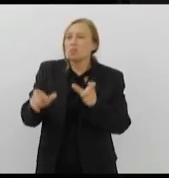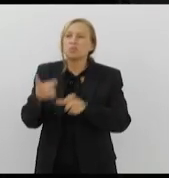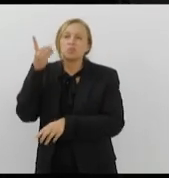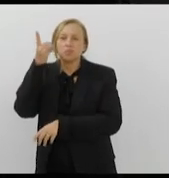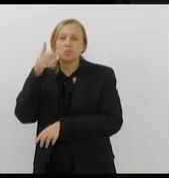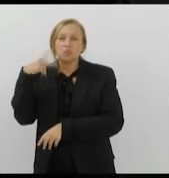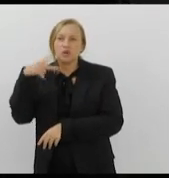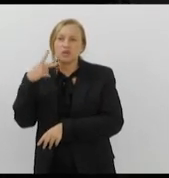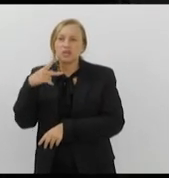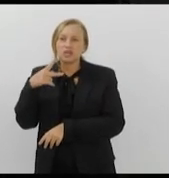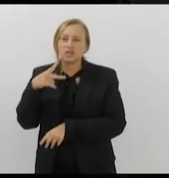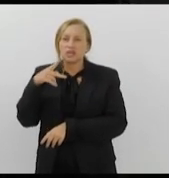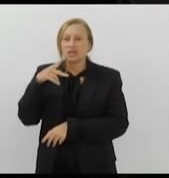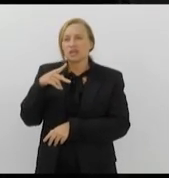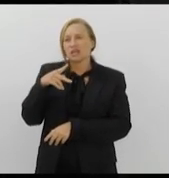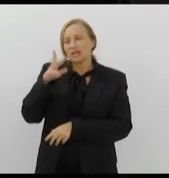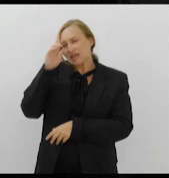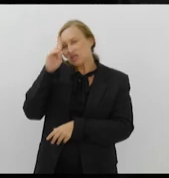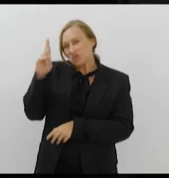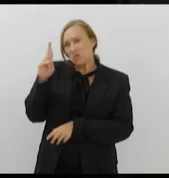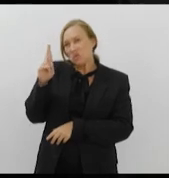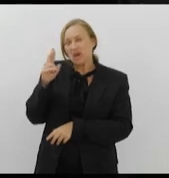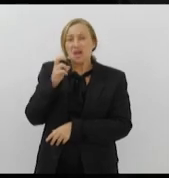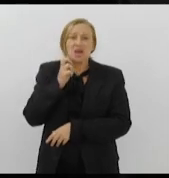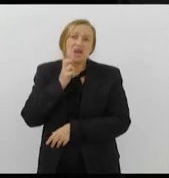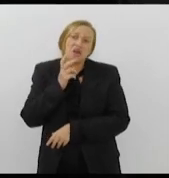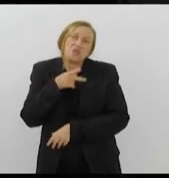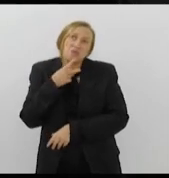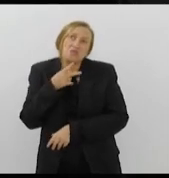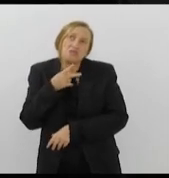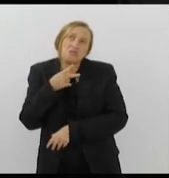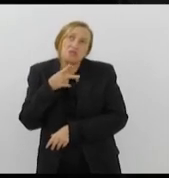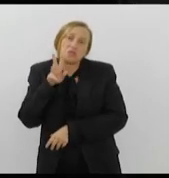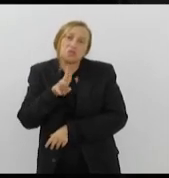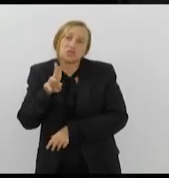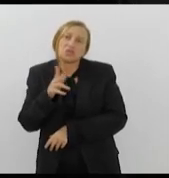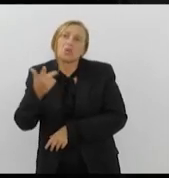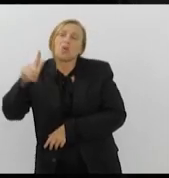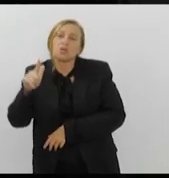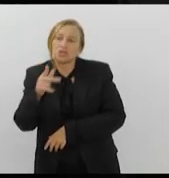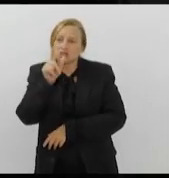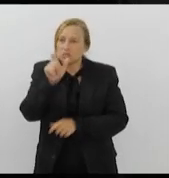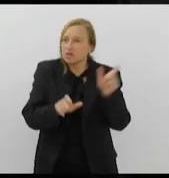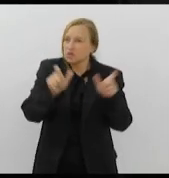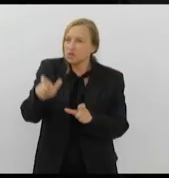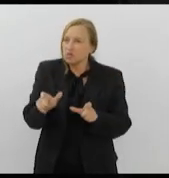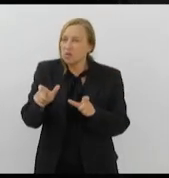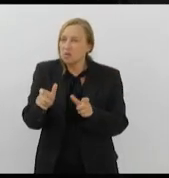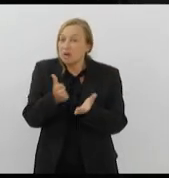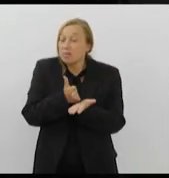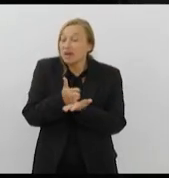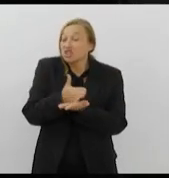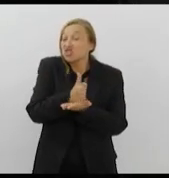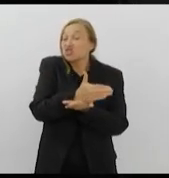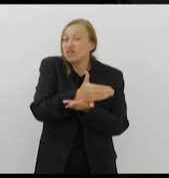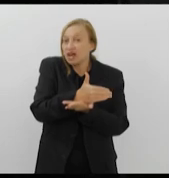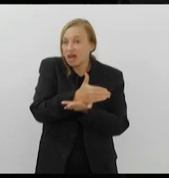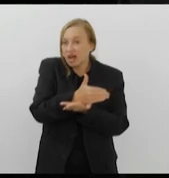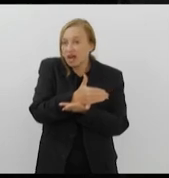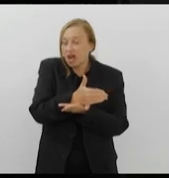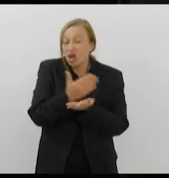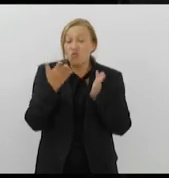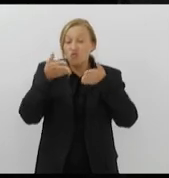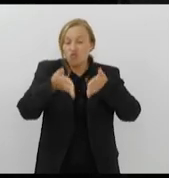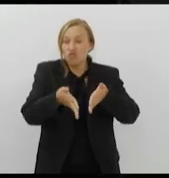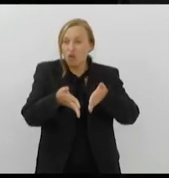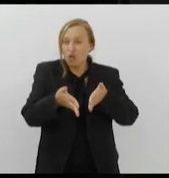se vitimizando, né, usando outras mulheres para desviar o foco do que você foi